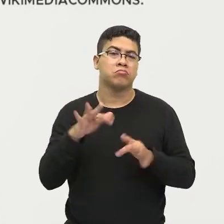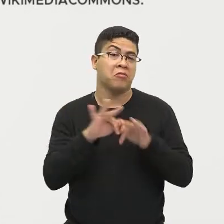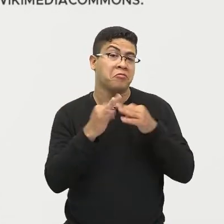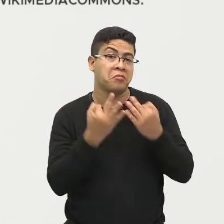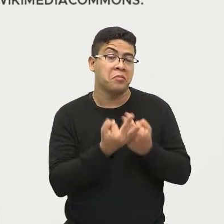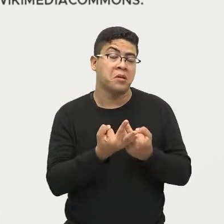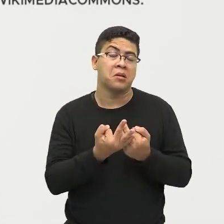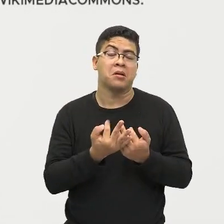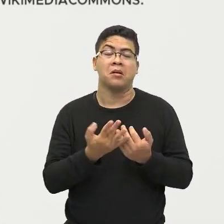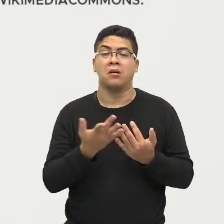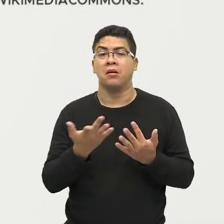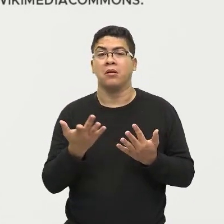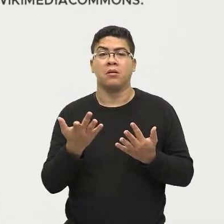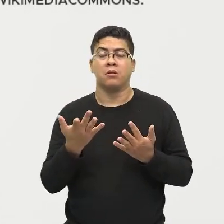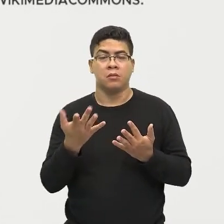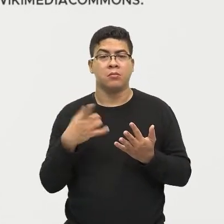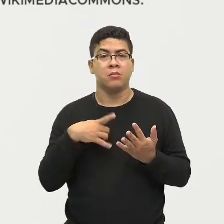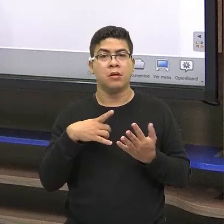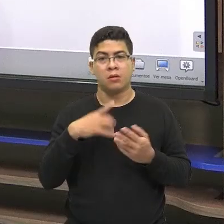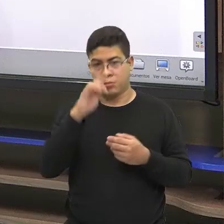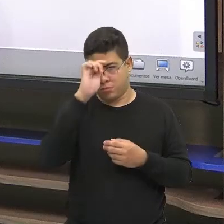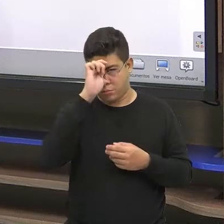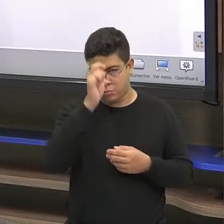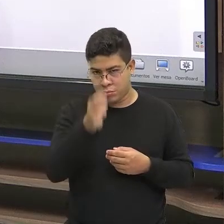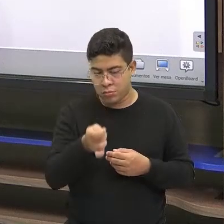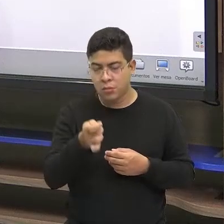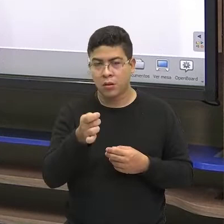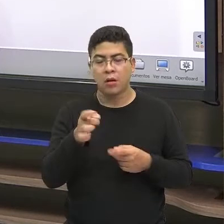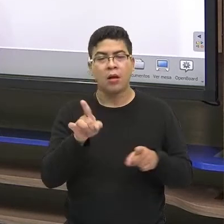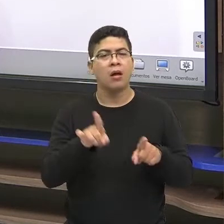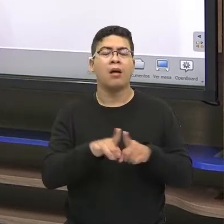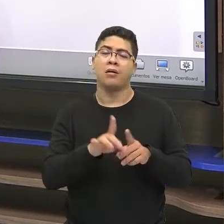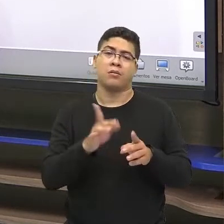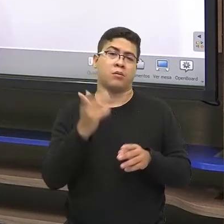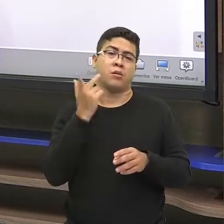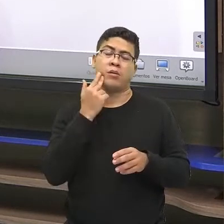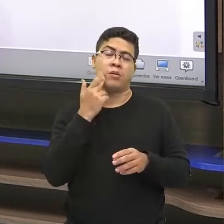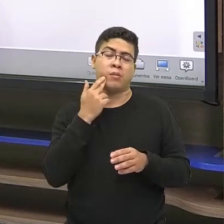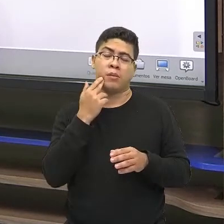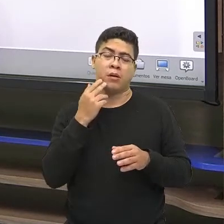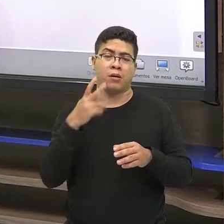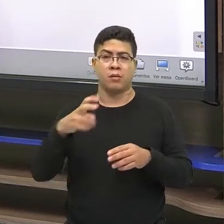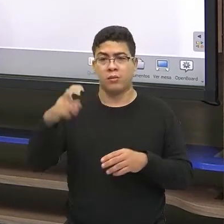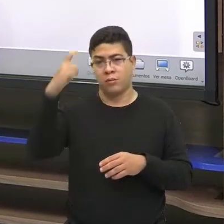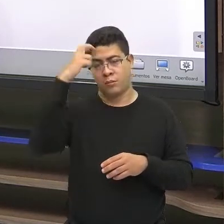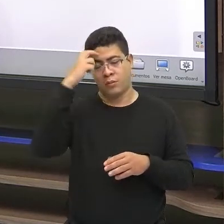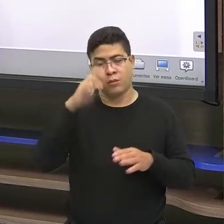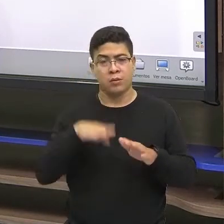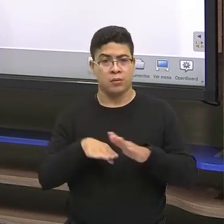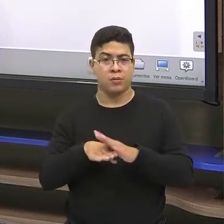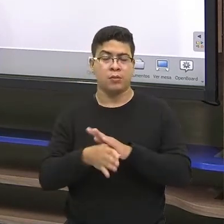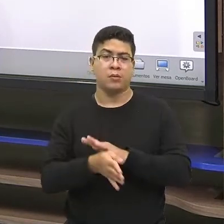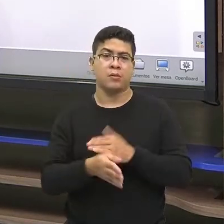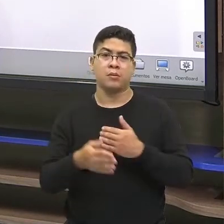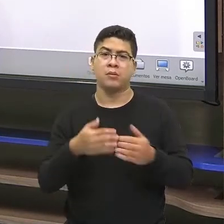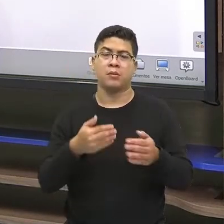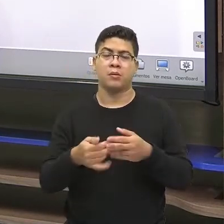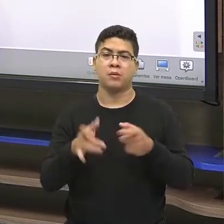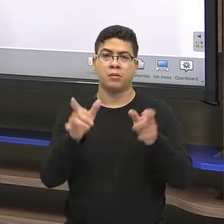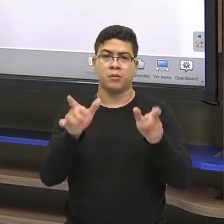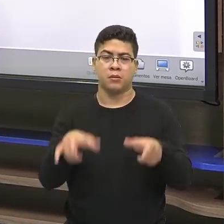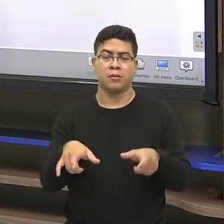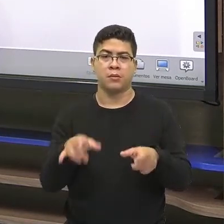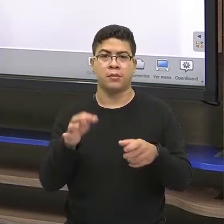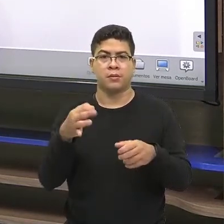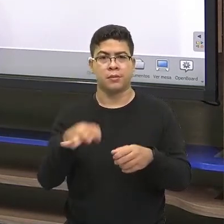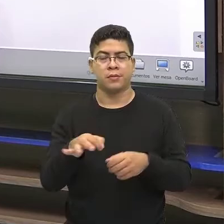eles fazem, né, o cumprimento lá, que é de praxe, né, quando se passa por algum lugar com caixão, pelo menos era, né,